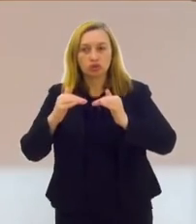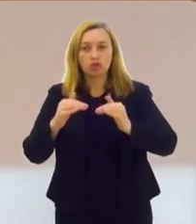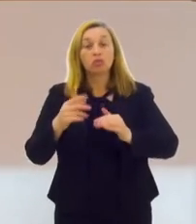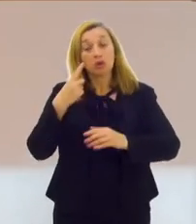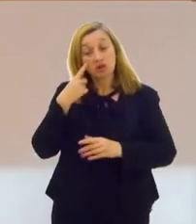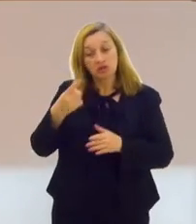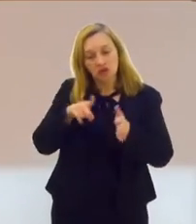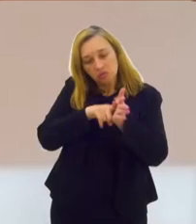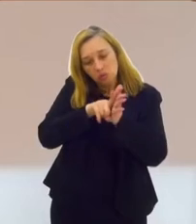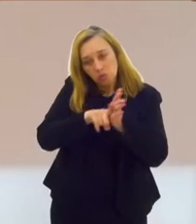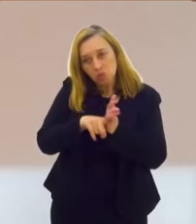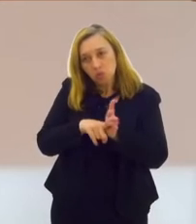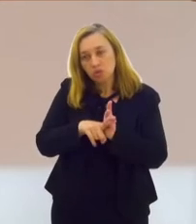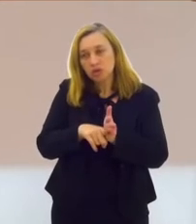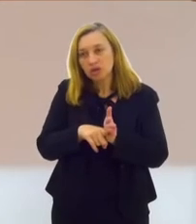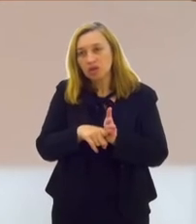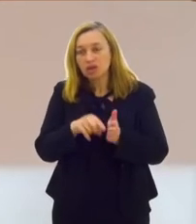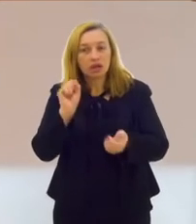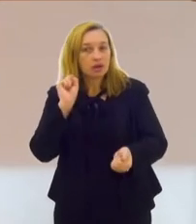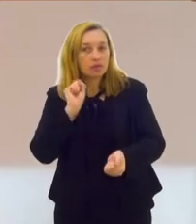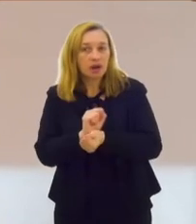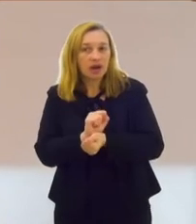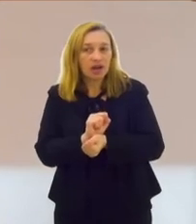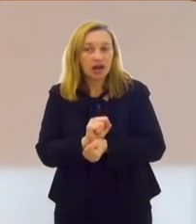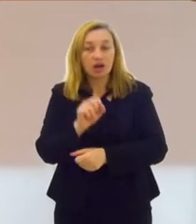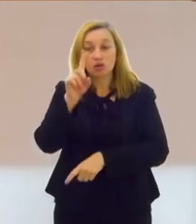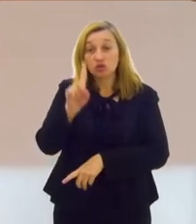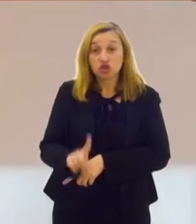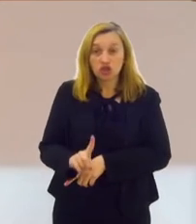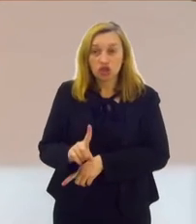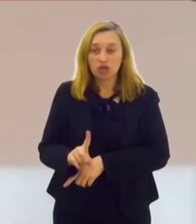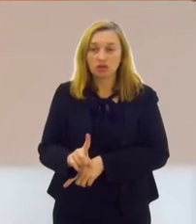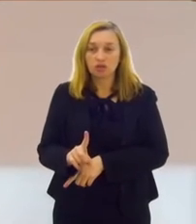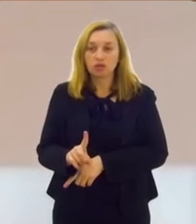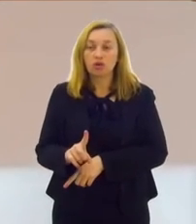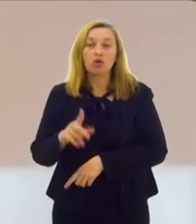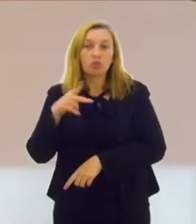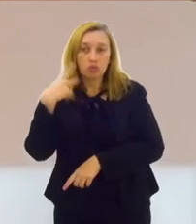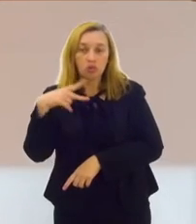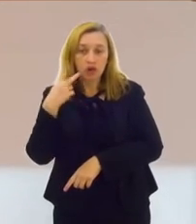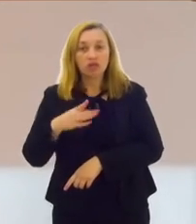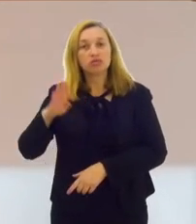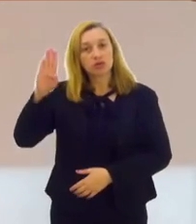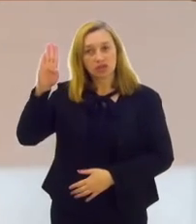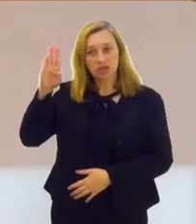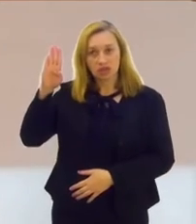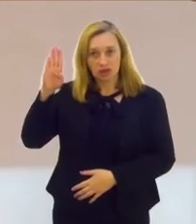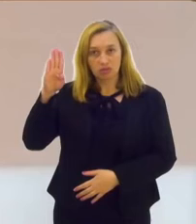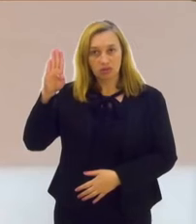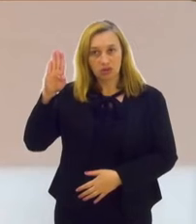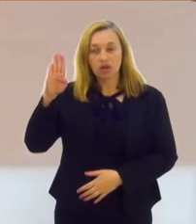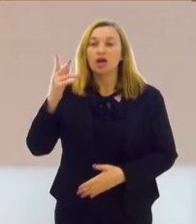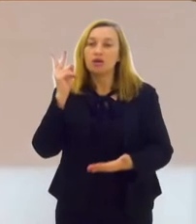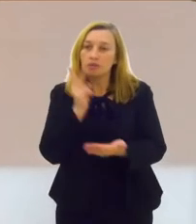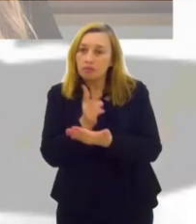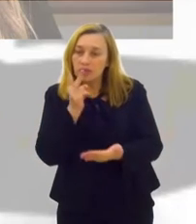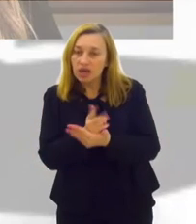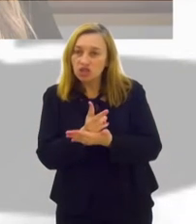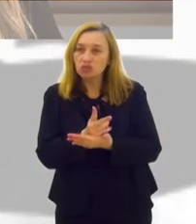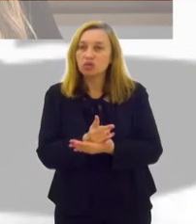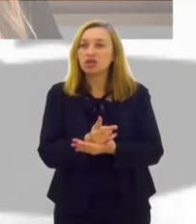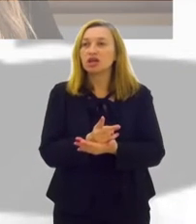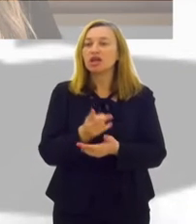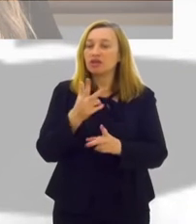pode analisar essa situação e suspender os direitos políticos do candidato. Esse candidato, mesmo que vença